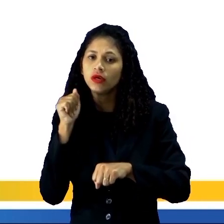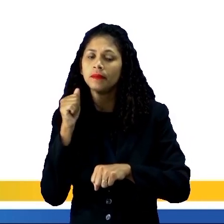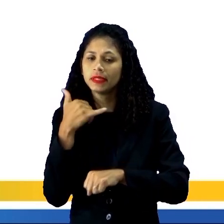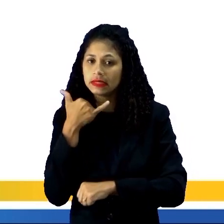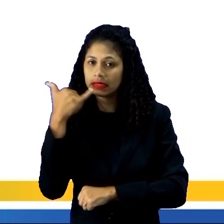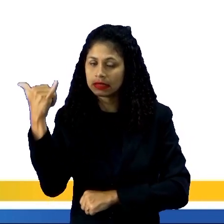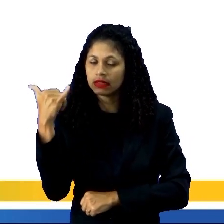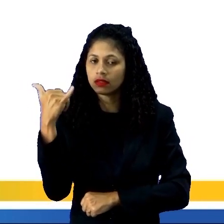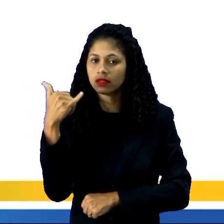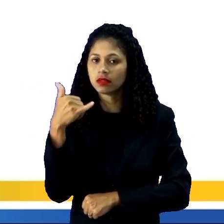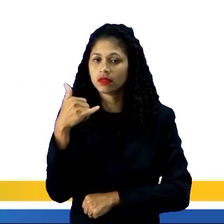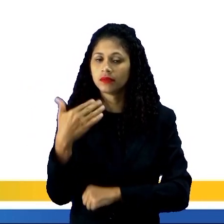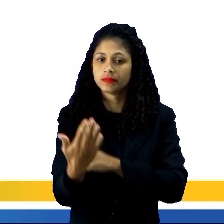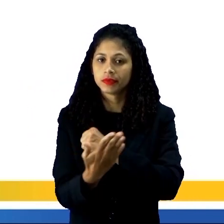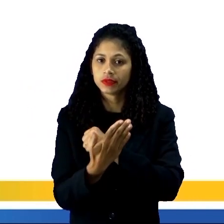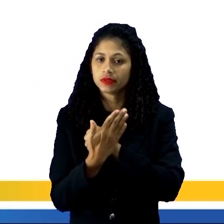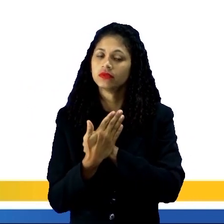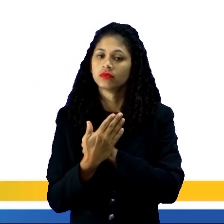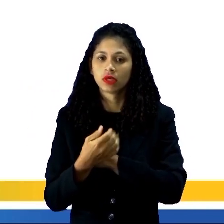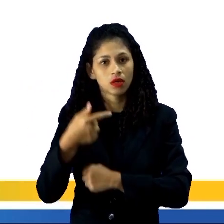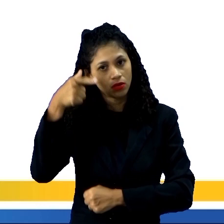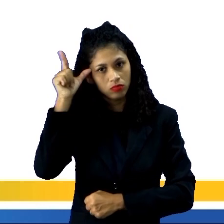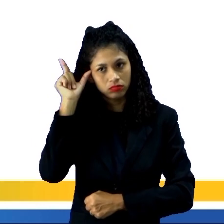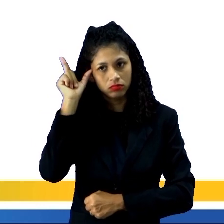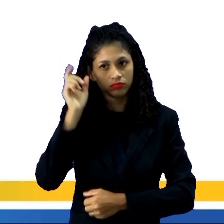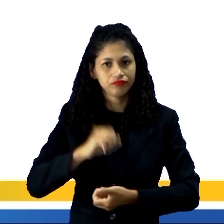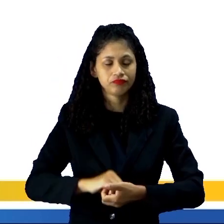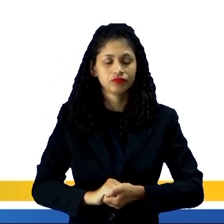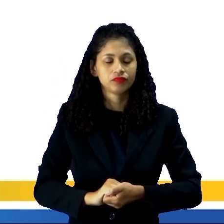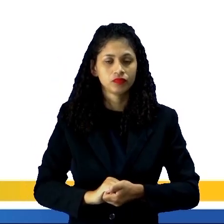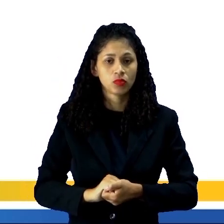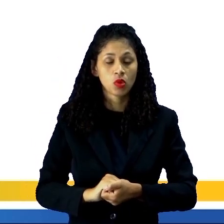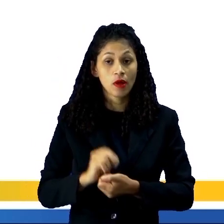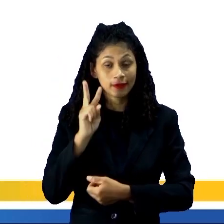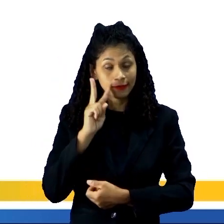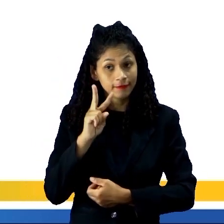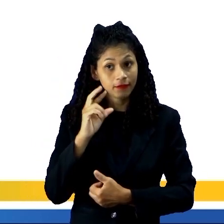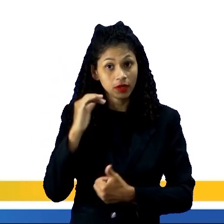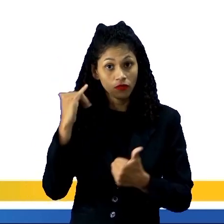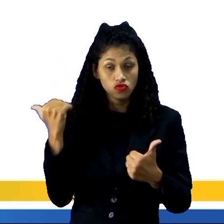liguei para me ajudar ontem. E